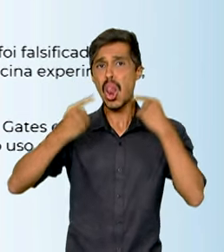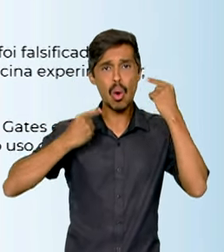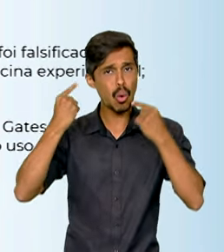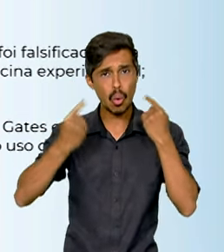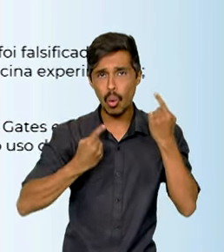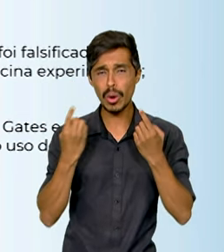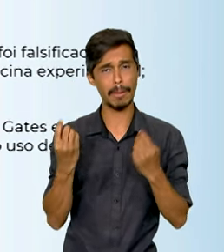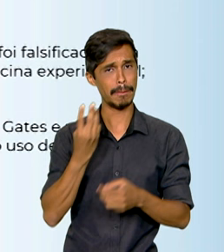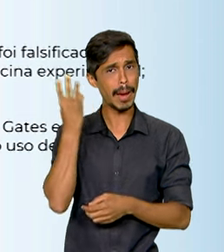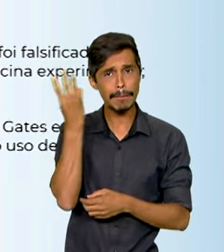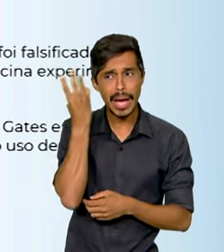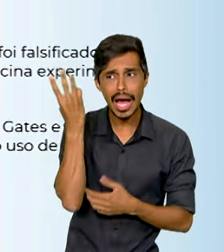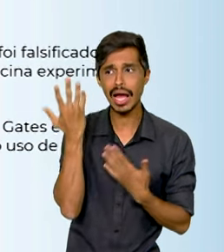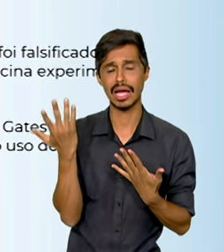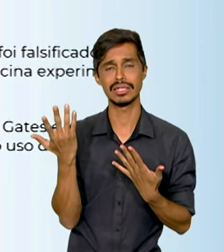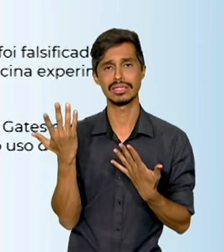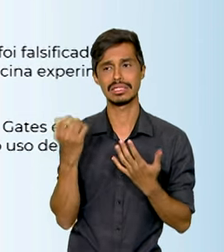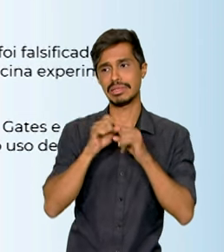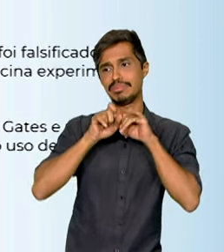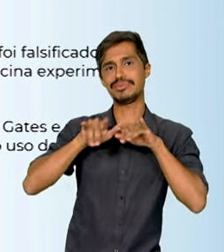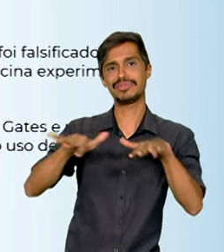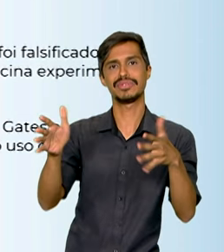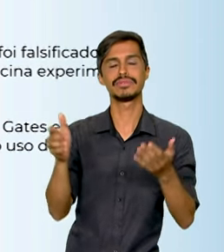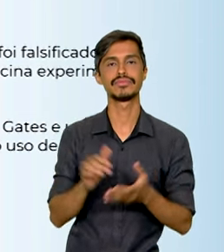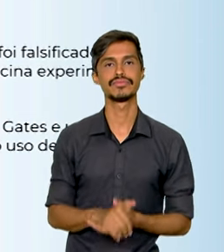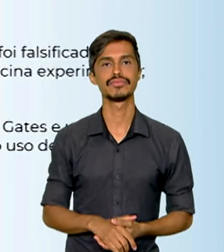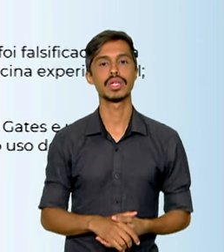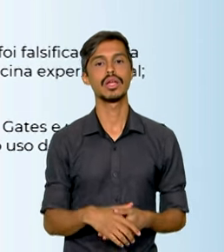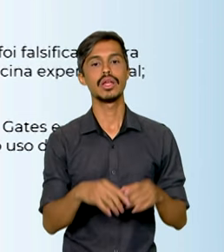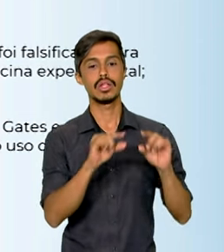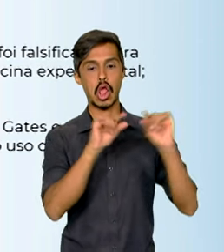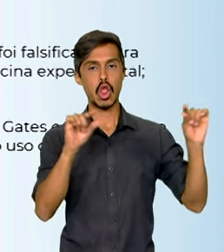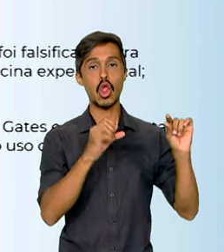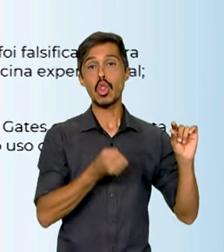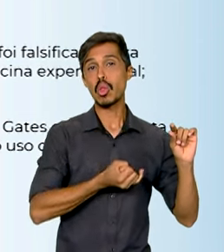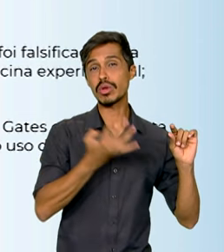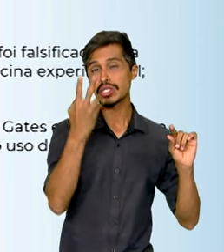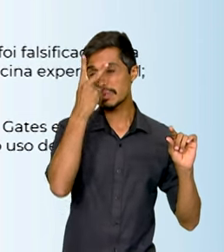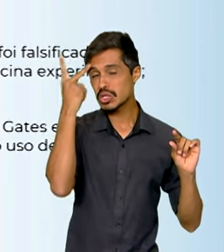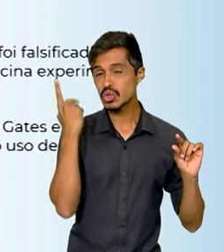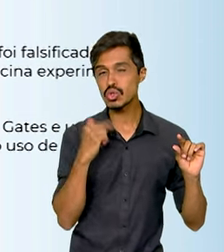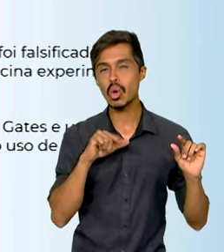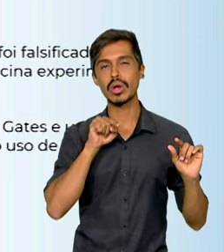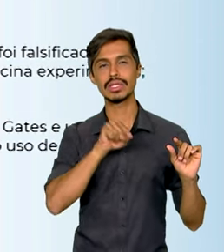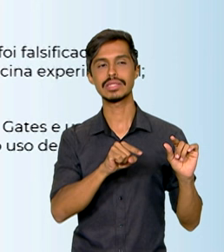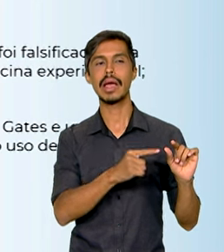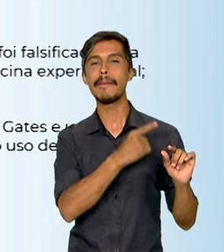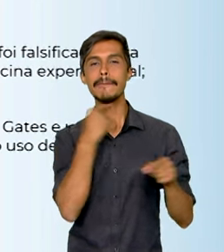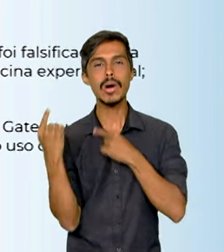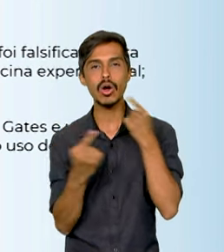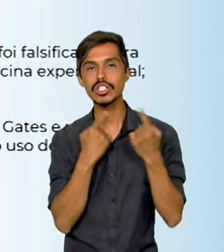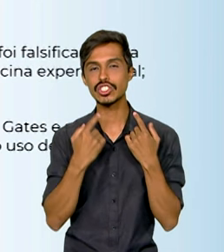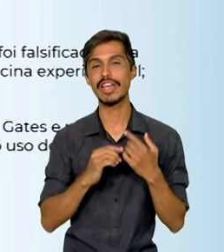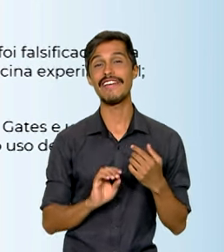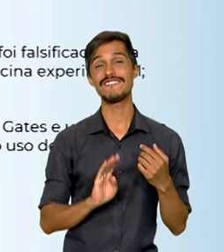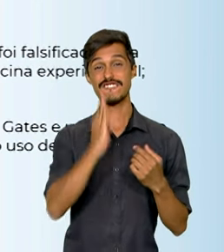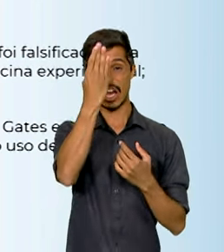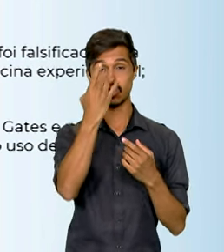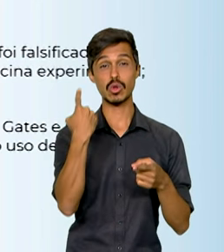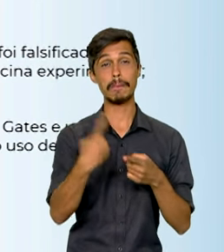se disseminando. Número de mortes de Covid-19 foi falsificado